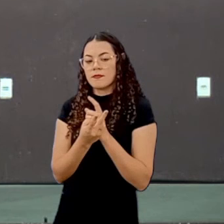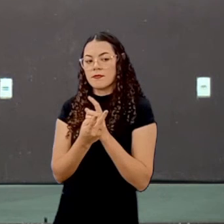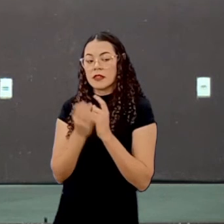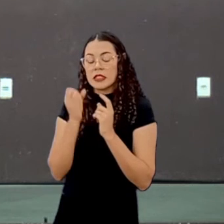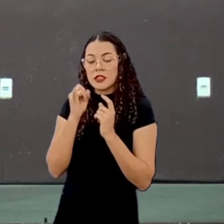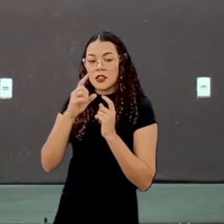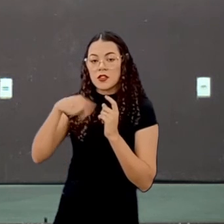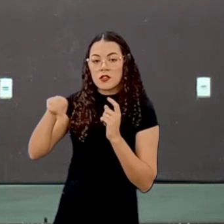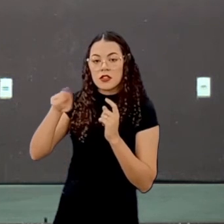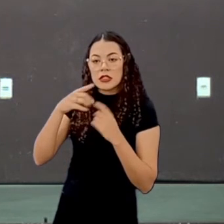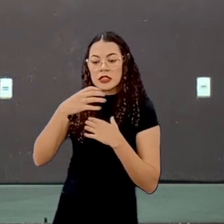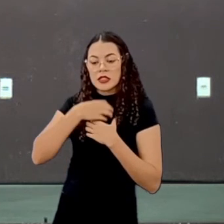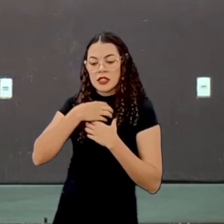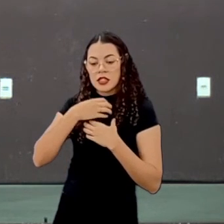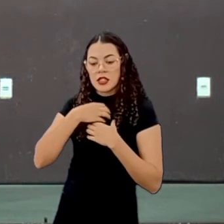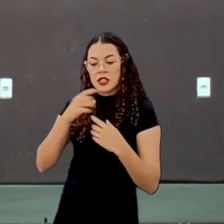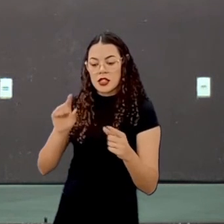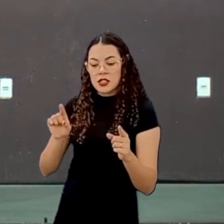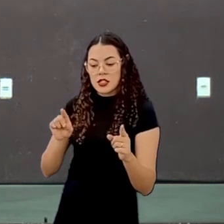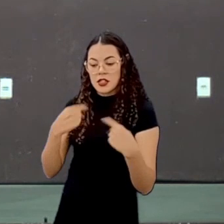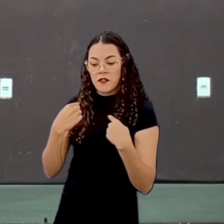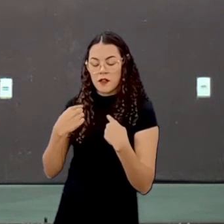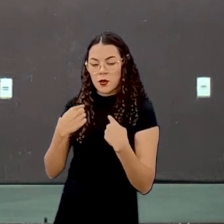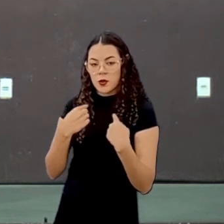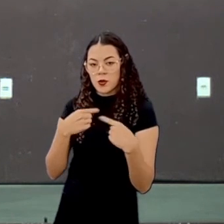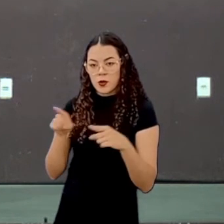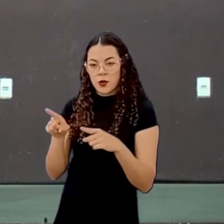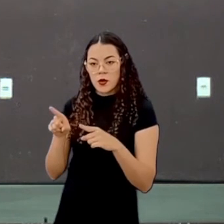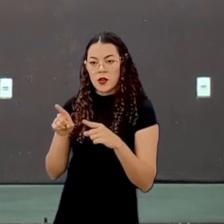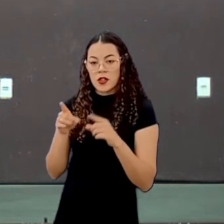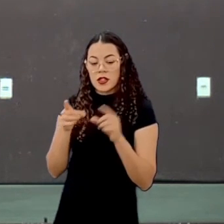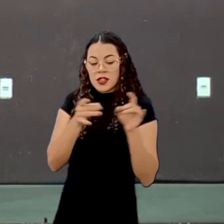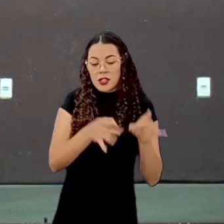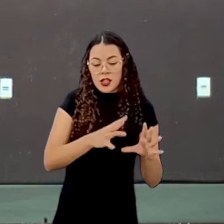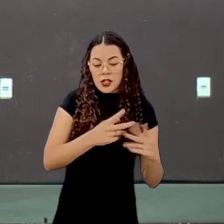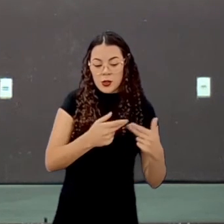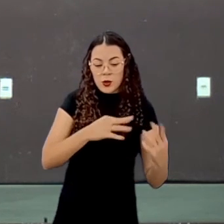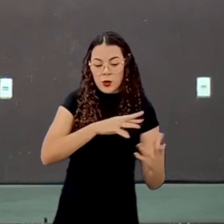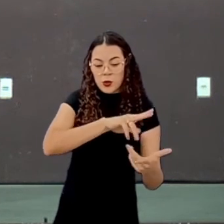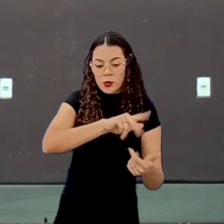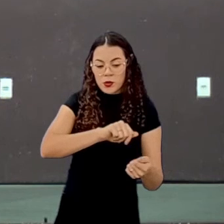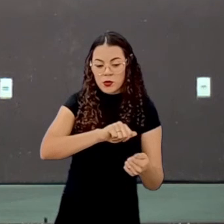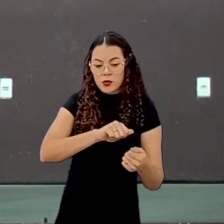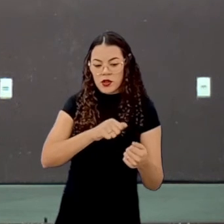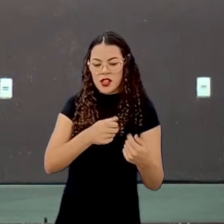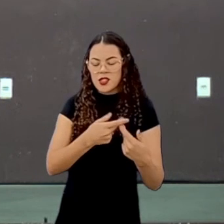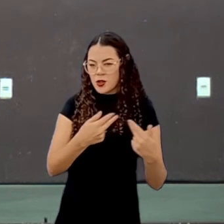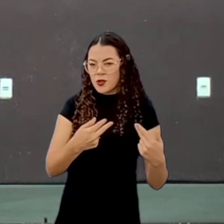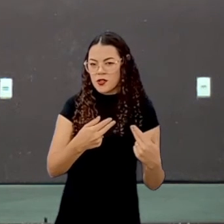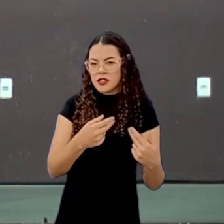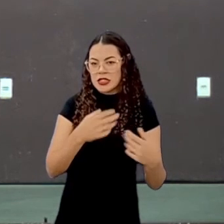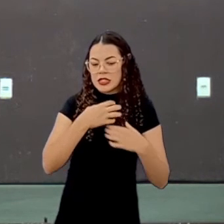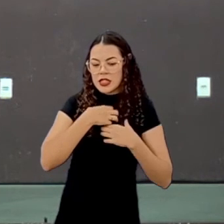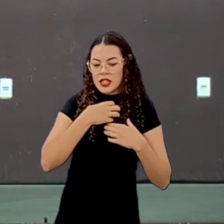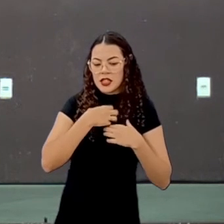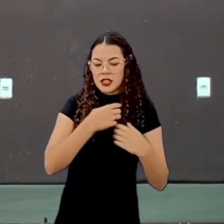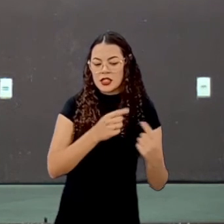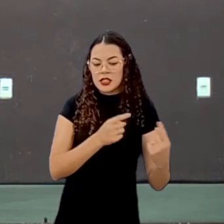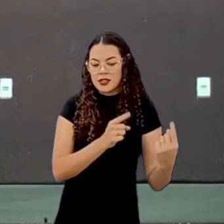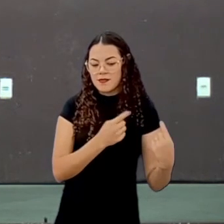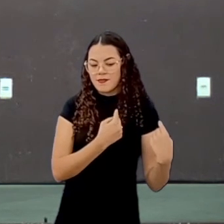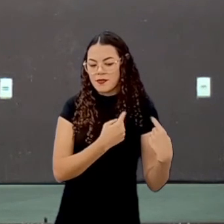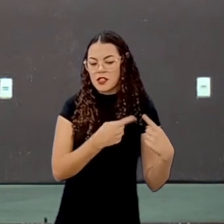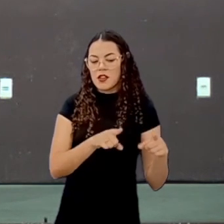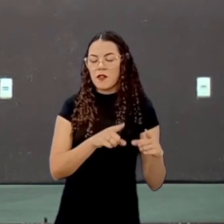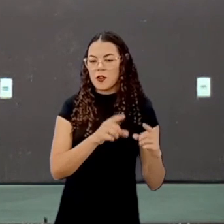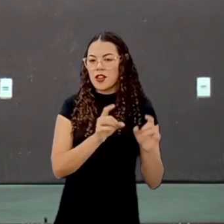Se você se sente desafiado a deixar mais as coisas deste mundo, quando eu falo essas coisas aqui, se você se sente mais desafiado a deixar as coisas